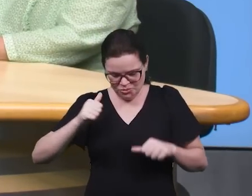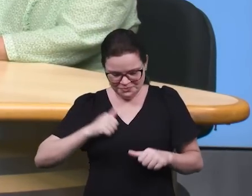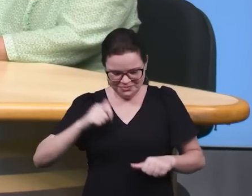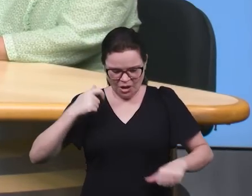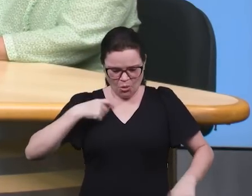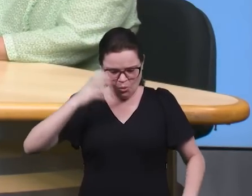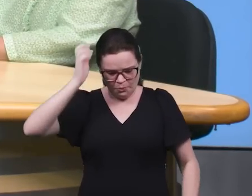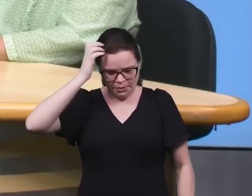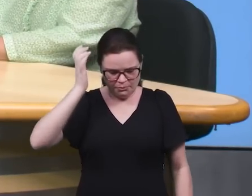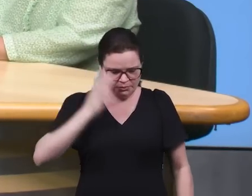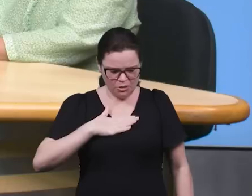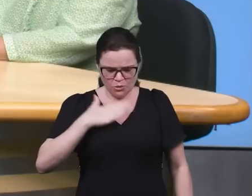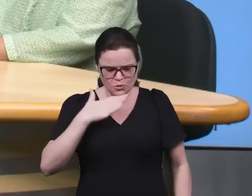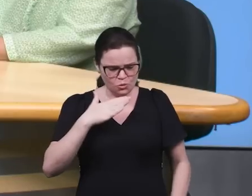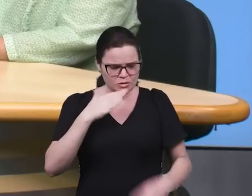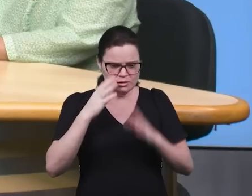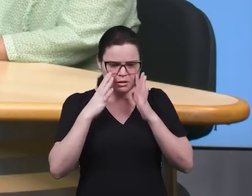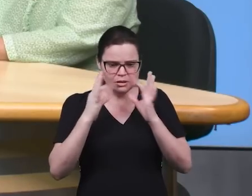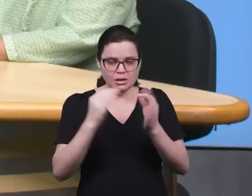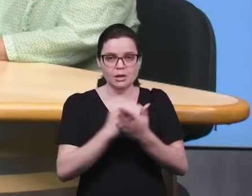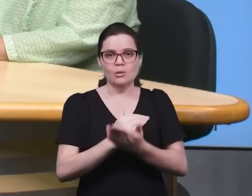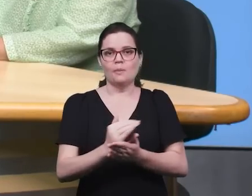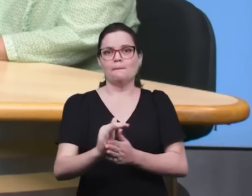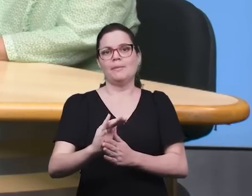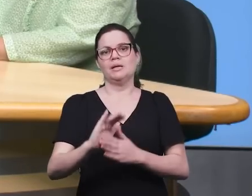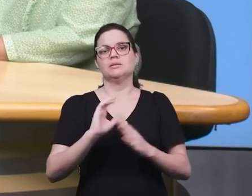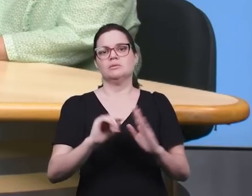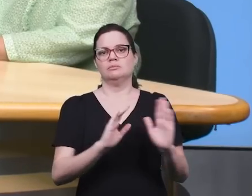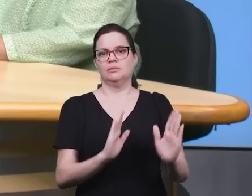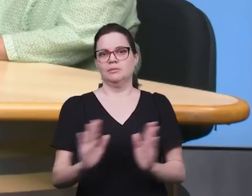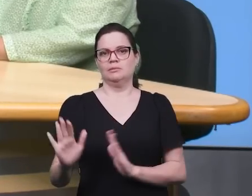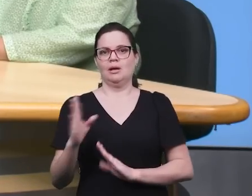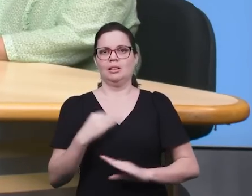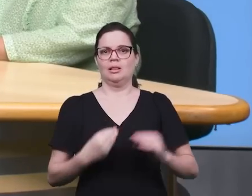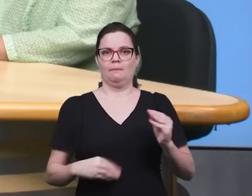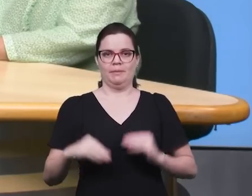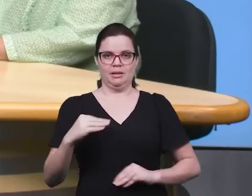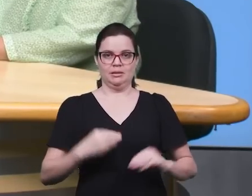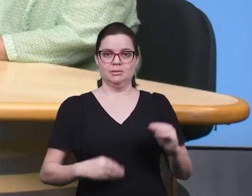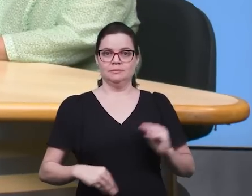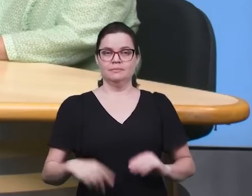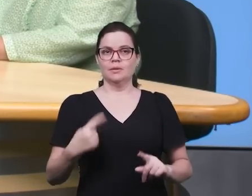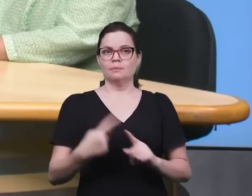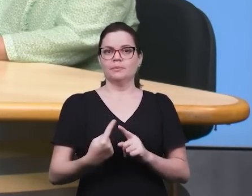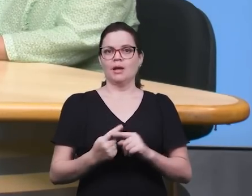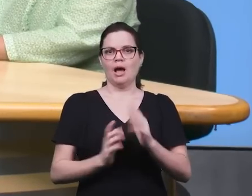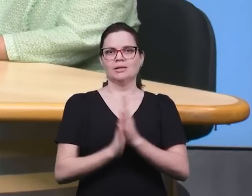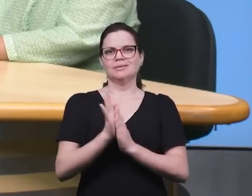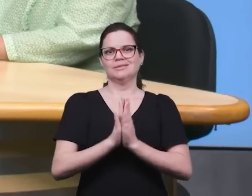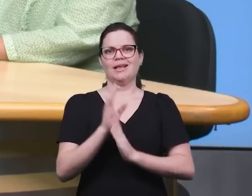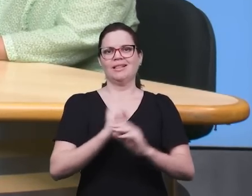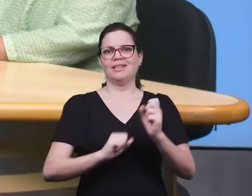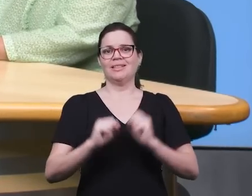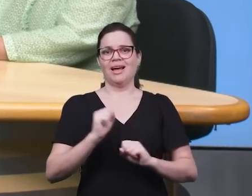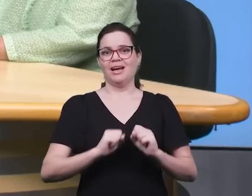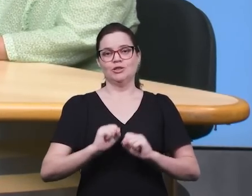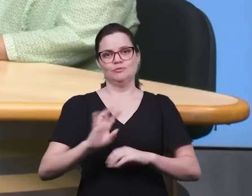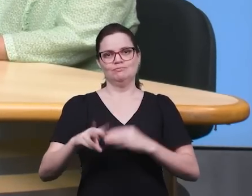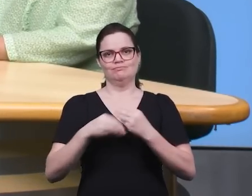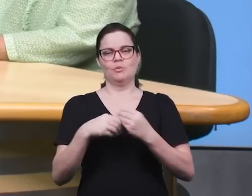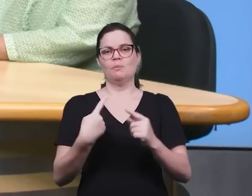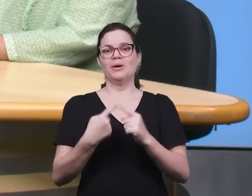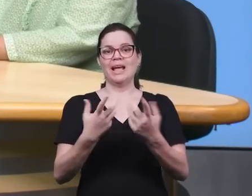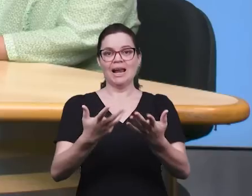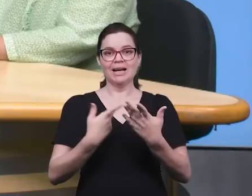se culpar e aí entrar num processo depressivo. A ansiedade ela vem junto porque ela quer ansiosamente fazer as coisas e não consegue. Então,